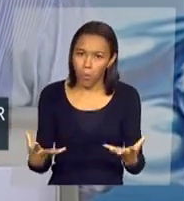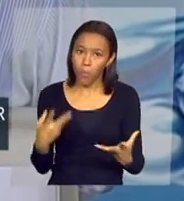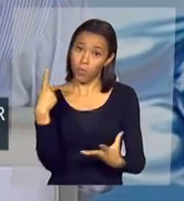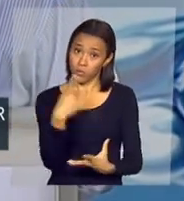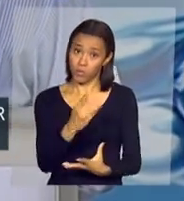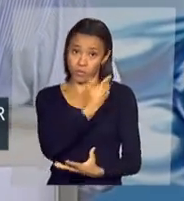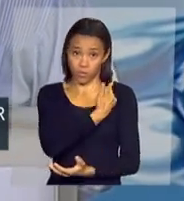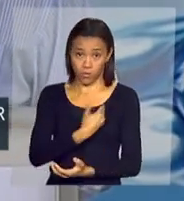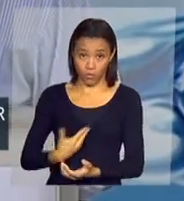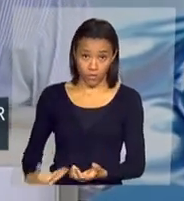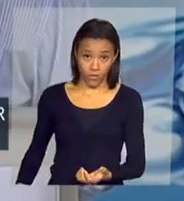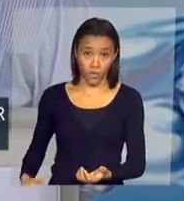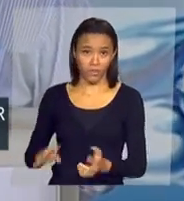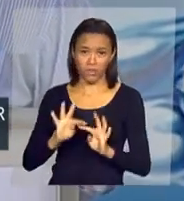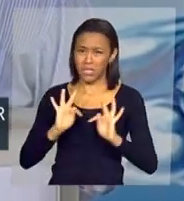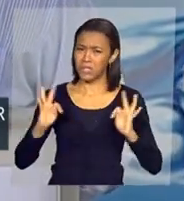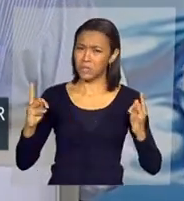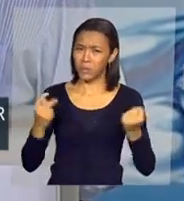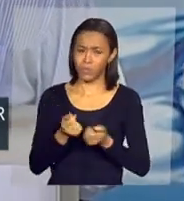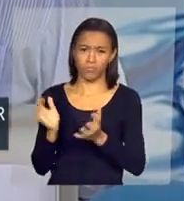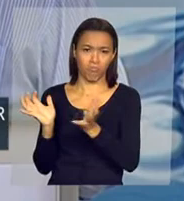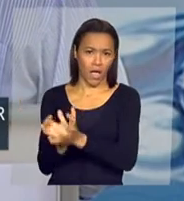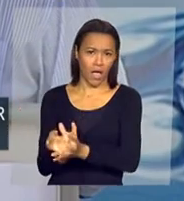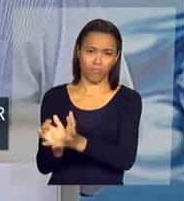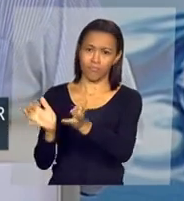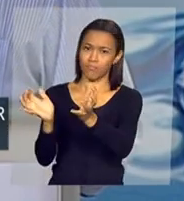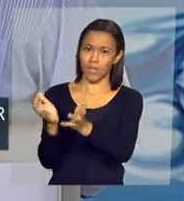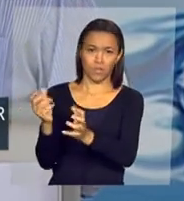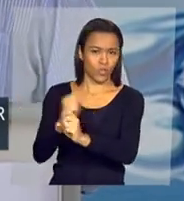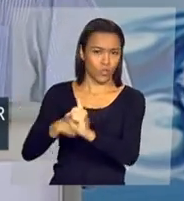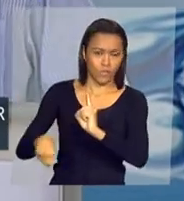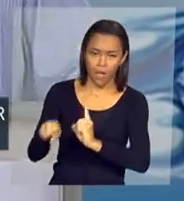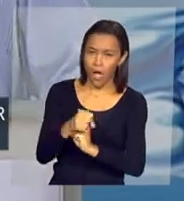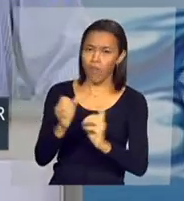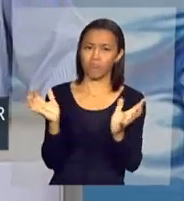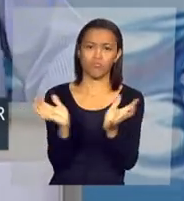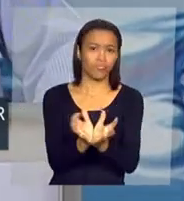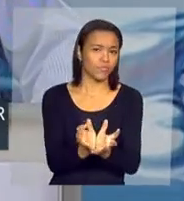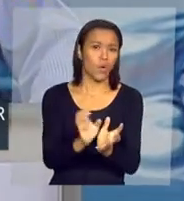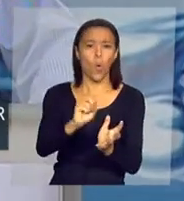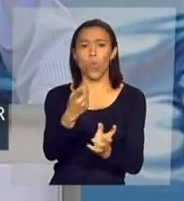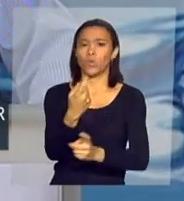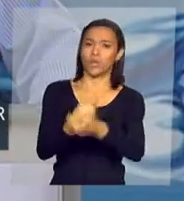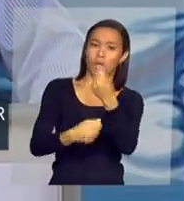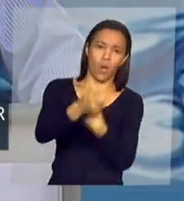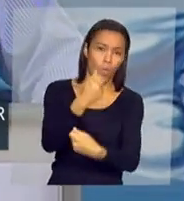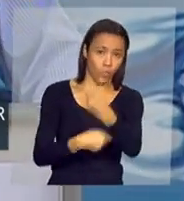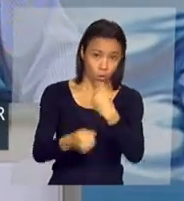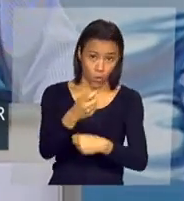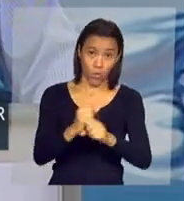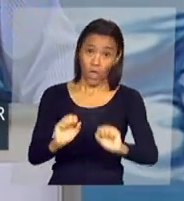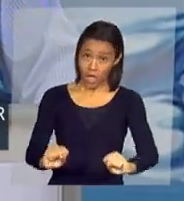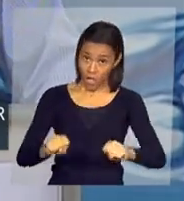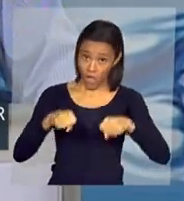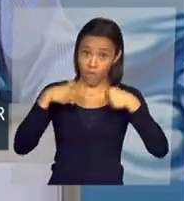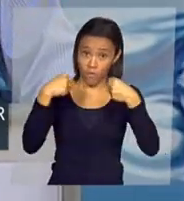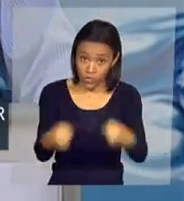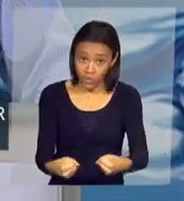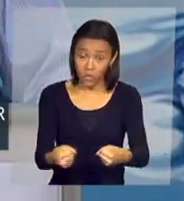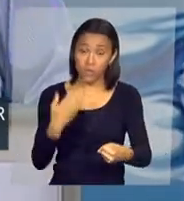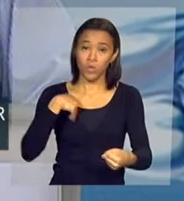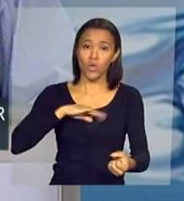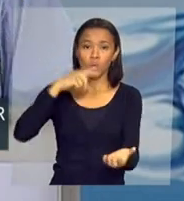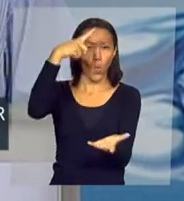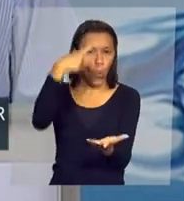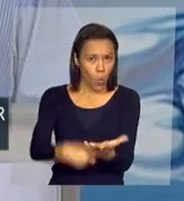Vossa Excelência, em todos os setores, seja no campo social ou no campo econômico, Reforçamos o compromisso